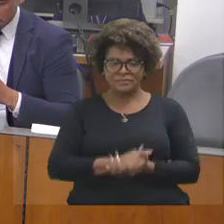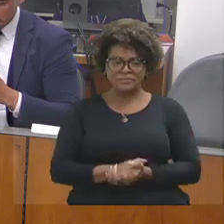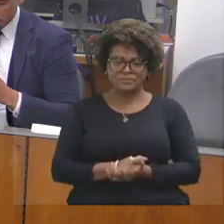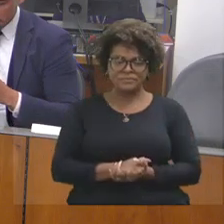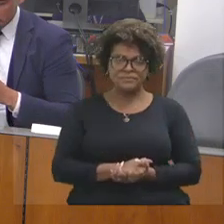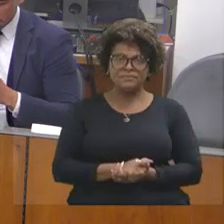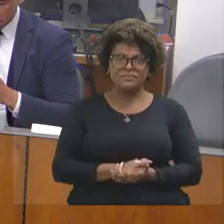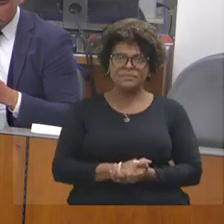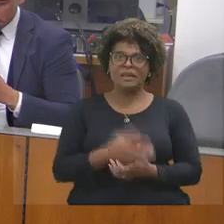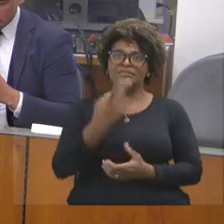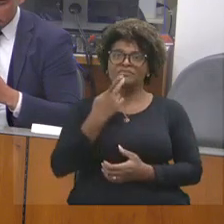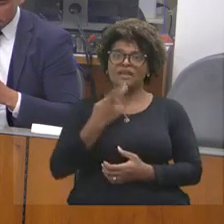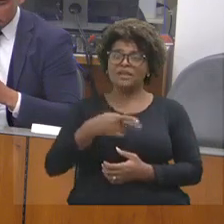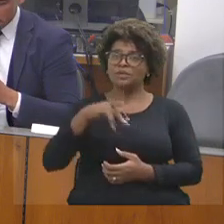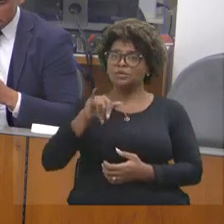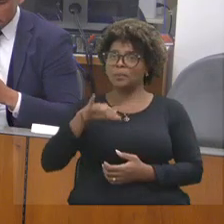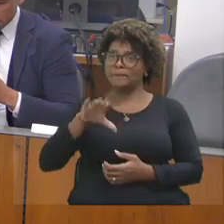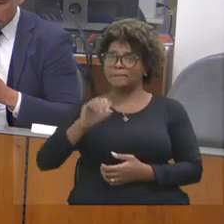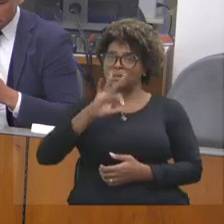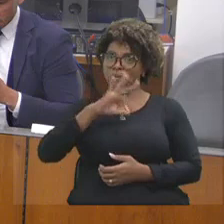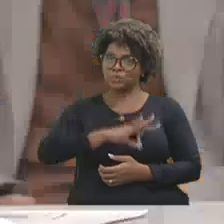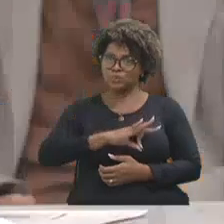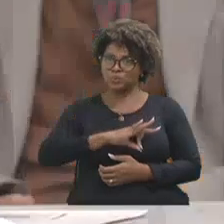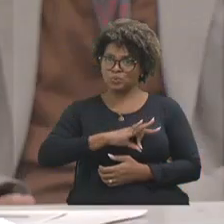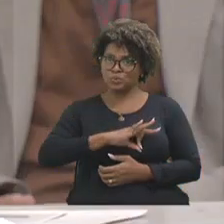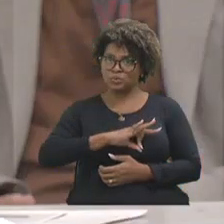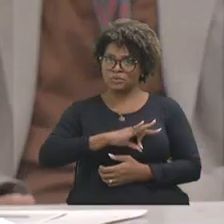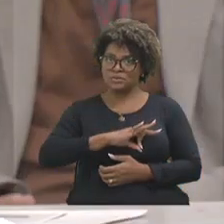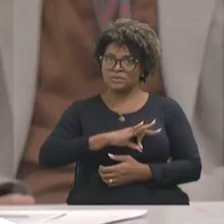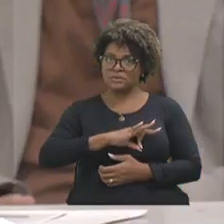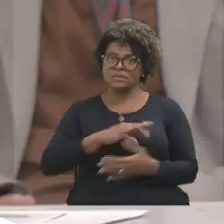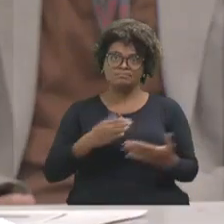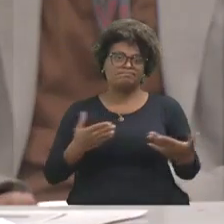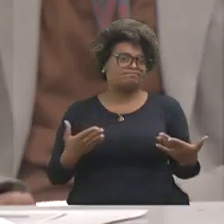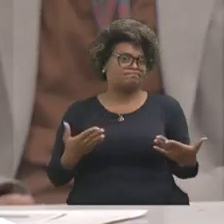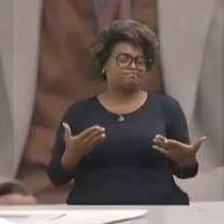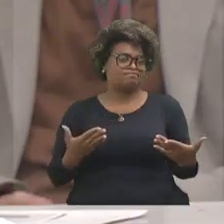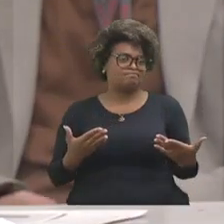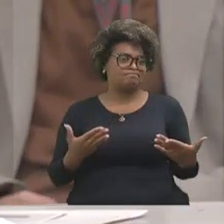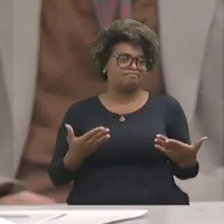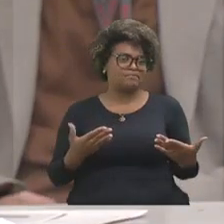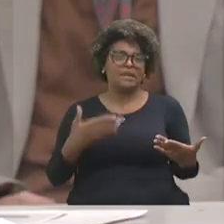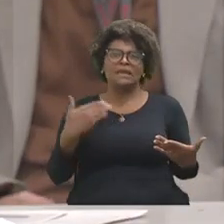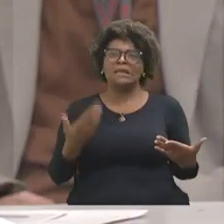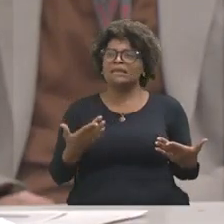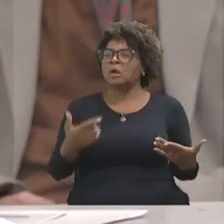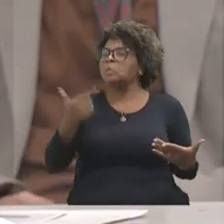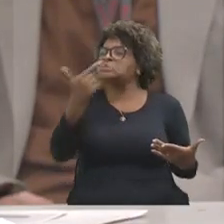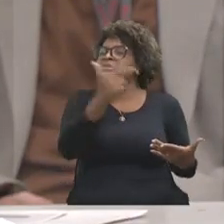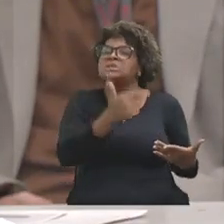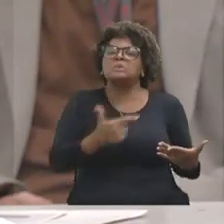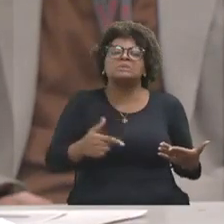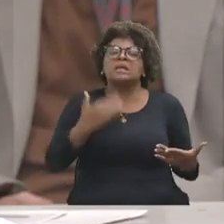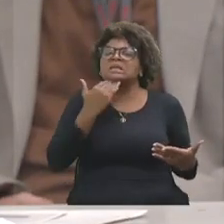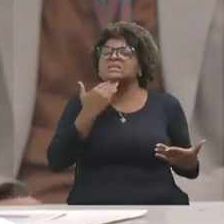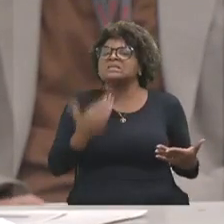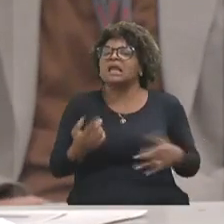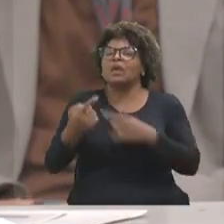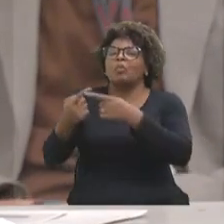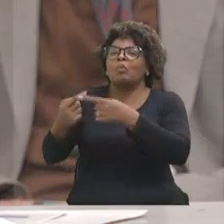sobre o piso o piso É sobre o mérito do piso acho que não há quem seja contra né